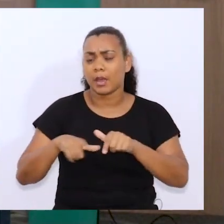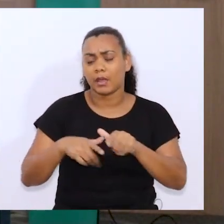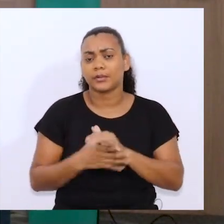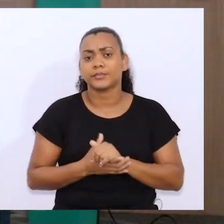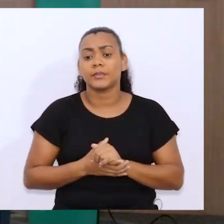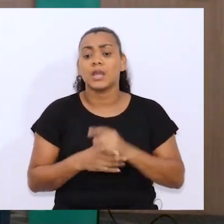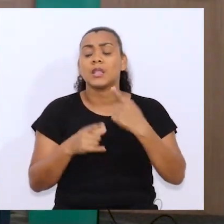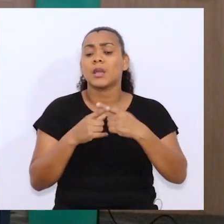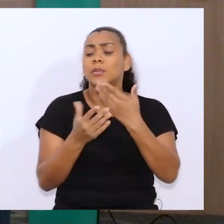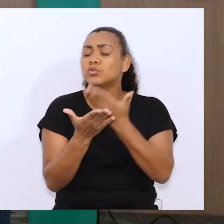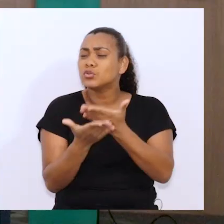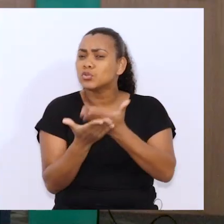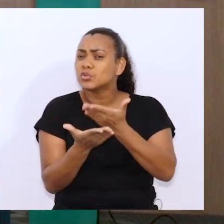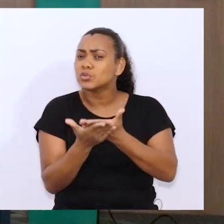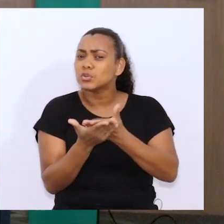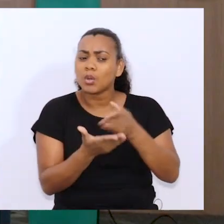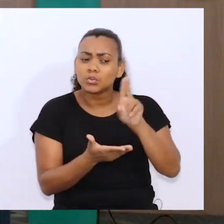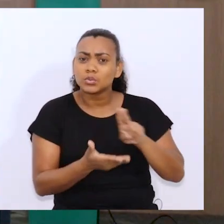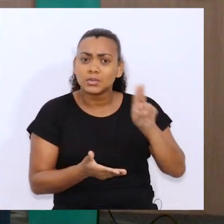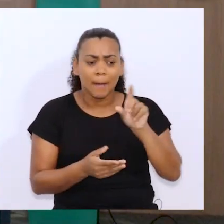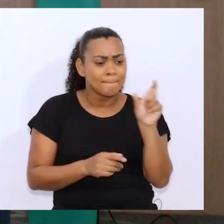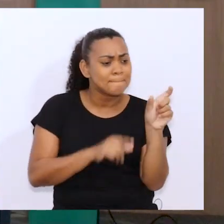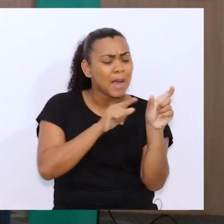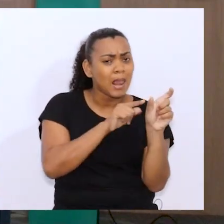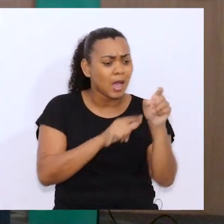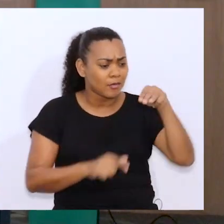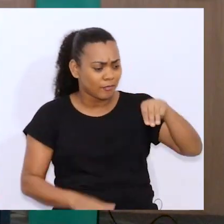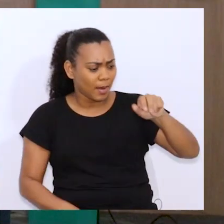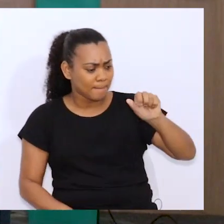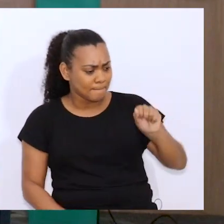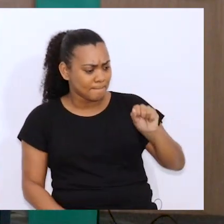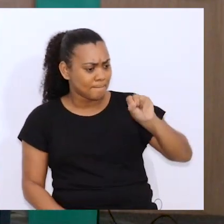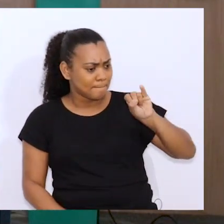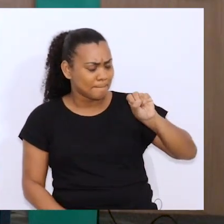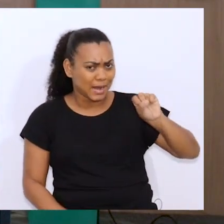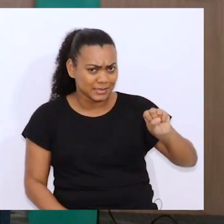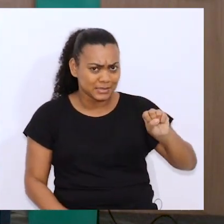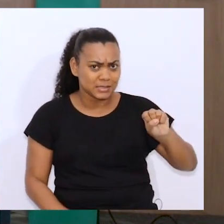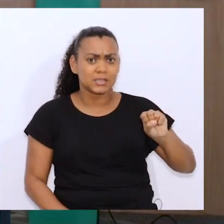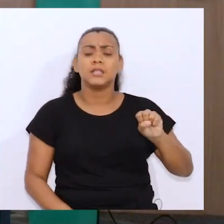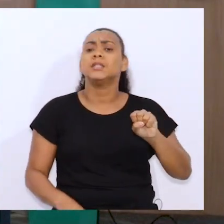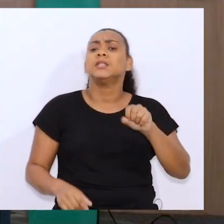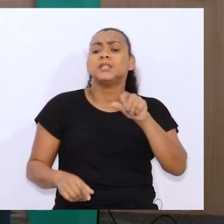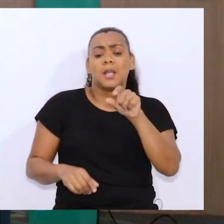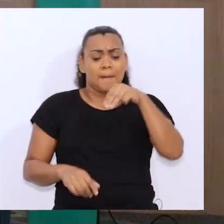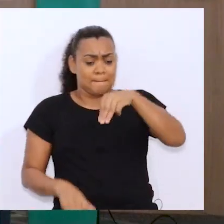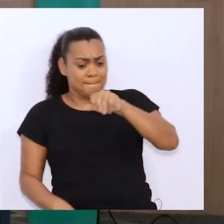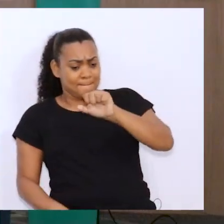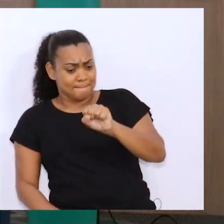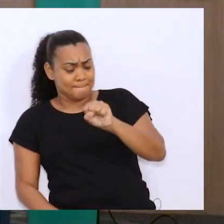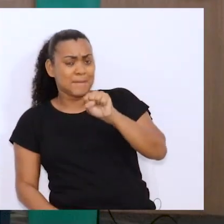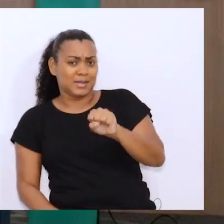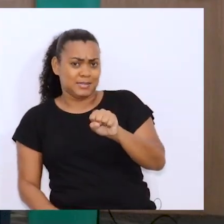também estudar sobre o uso das palavras mais e mais. Acompanhe a leitura.